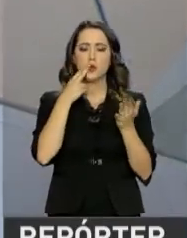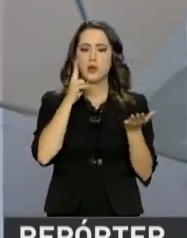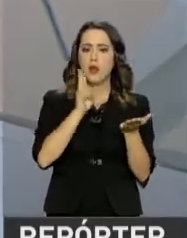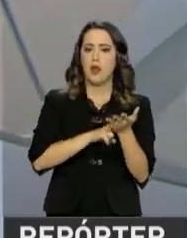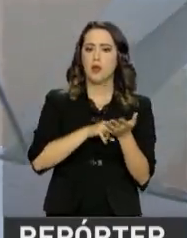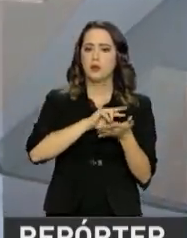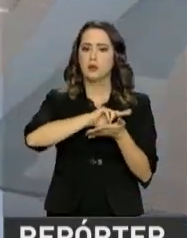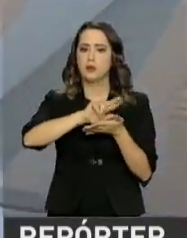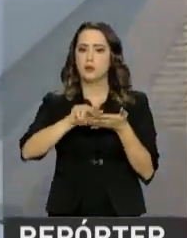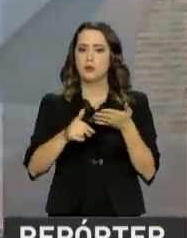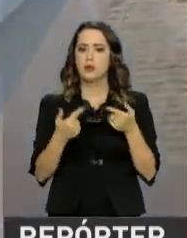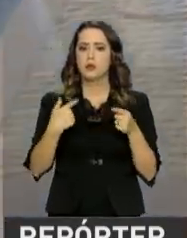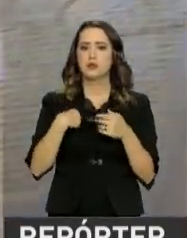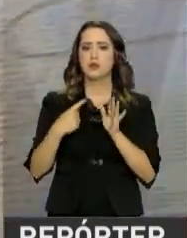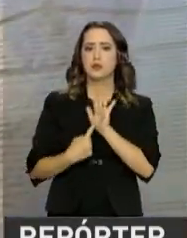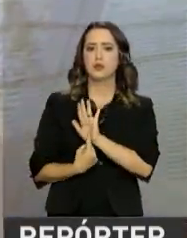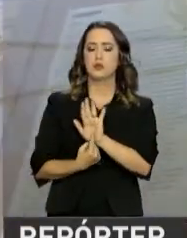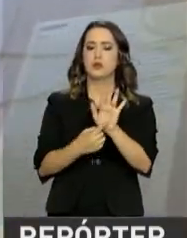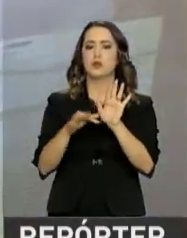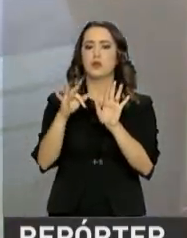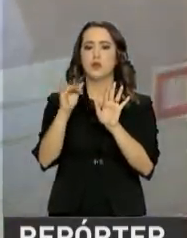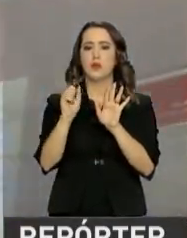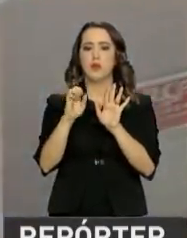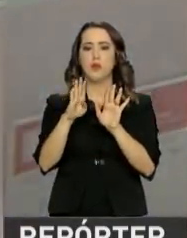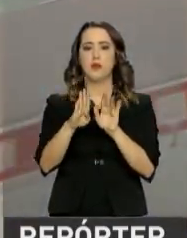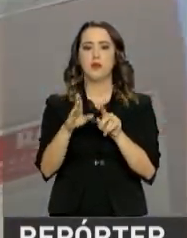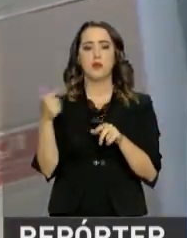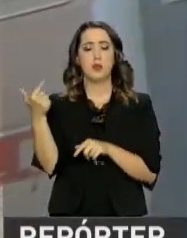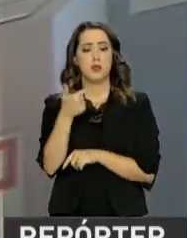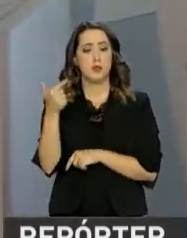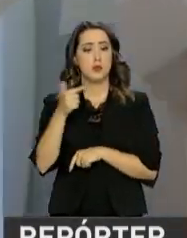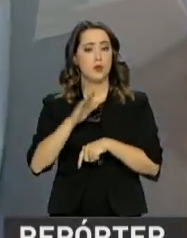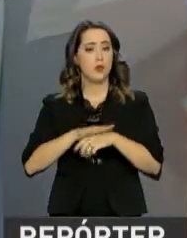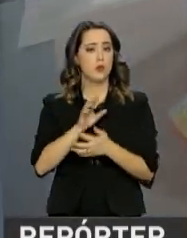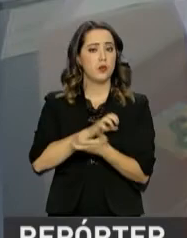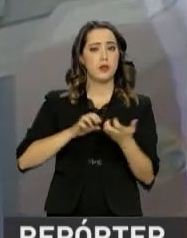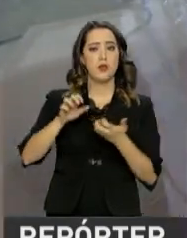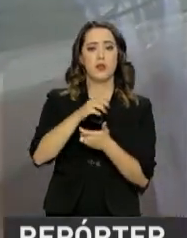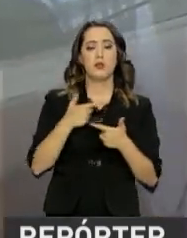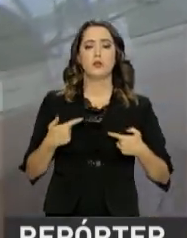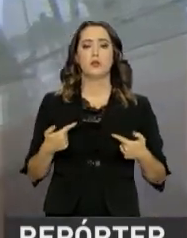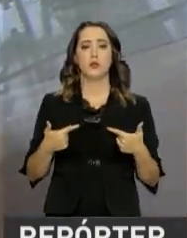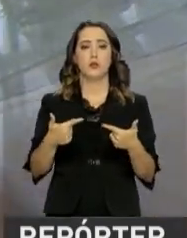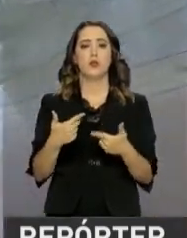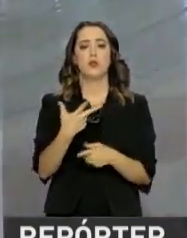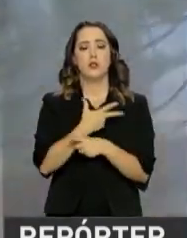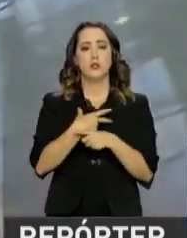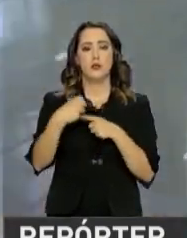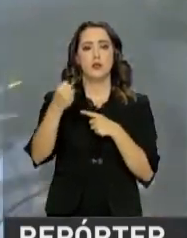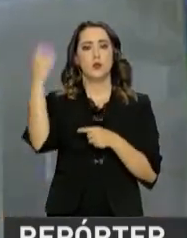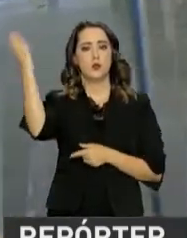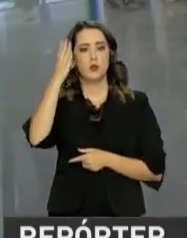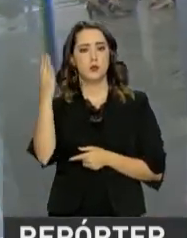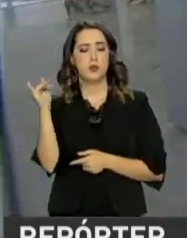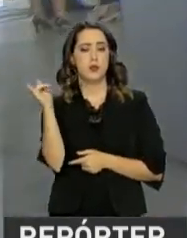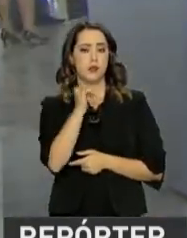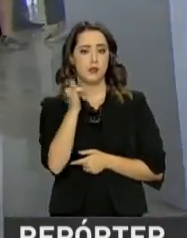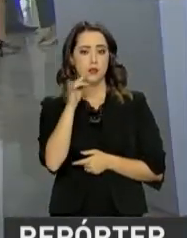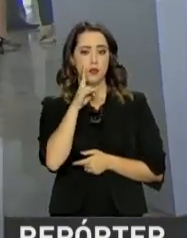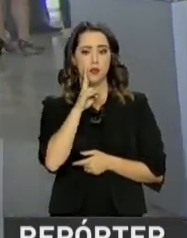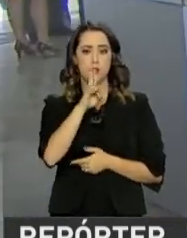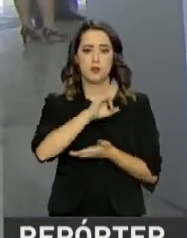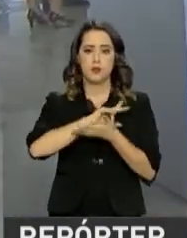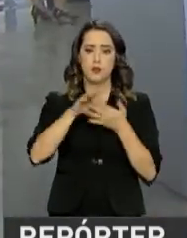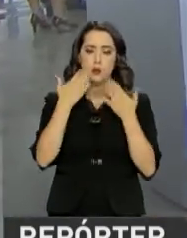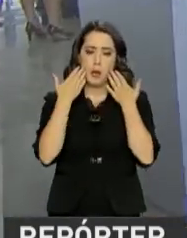objetos que remontam a história da feb na segunda guerra mundial e da campanha vitoriosa do brasil na itália aqui o público vai poder conferir um